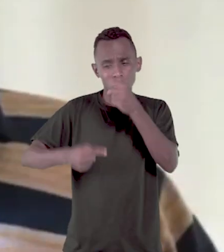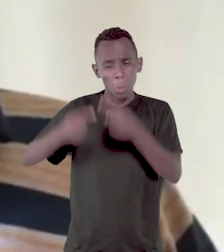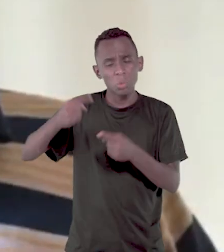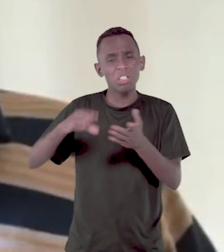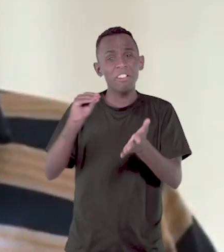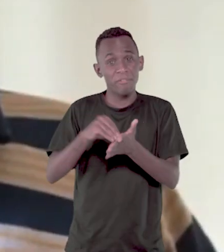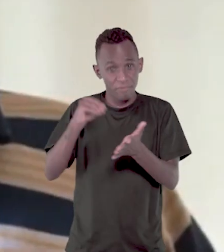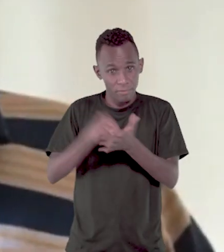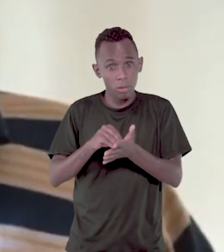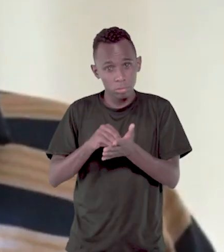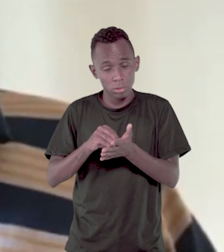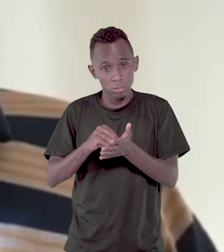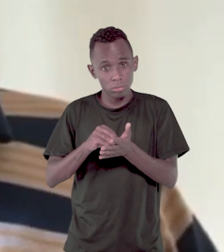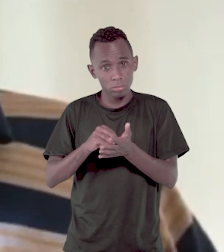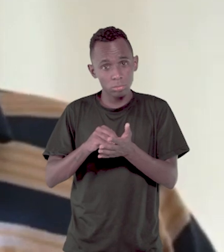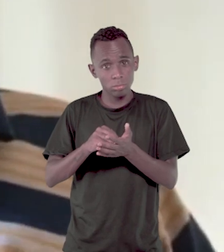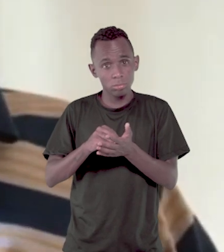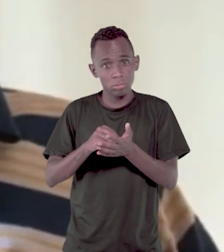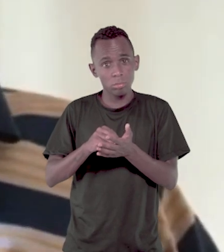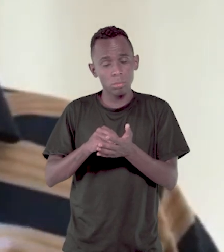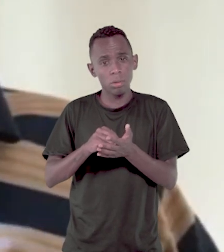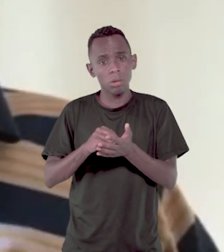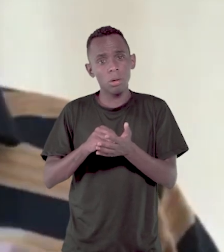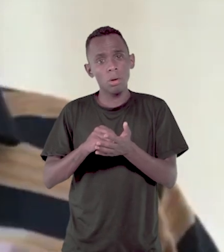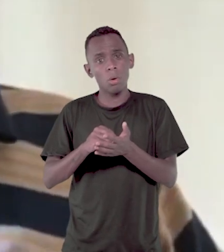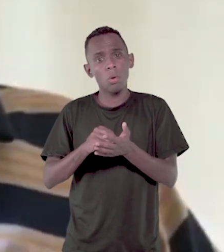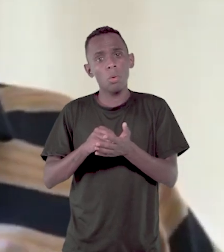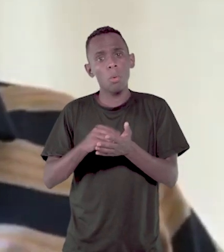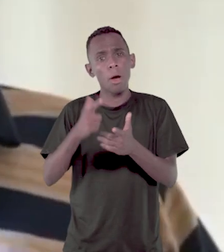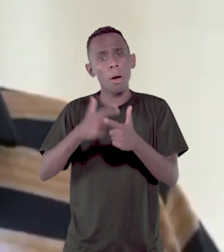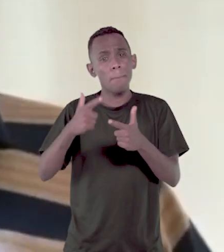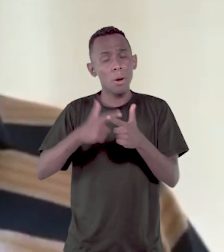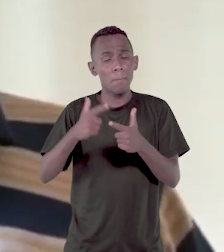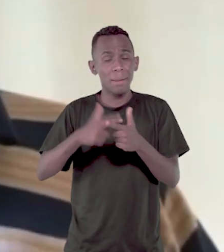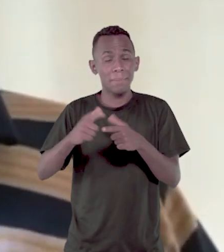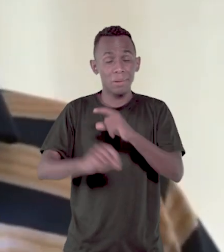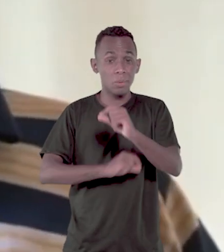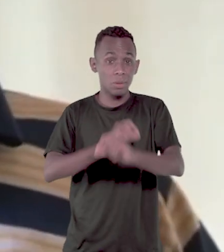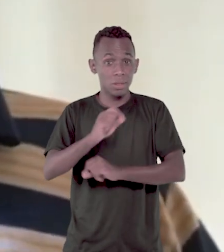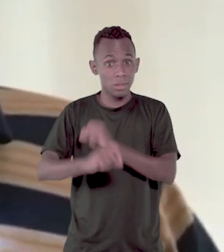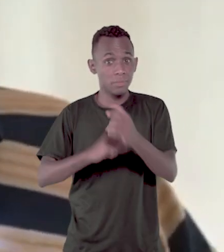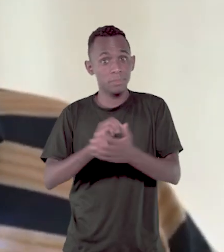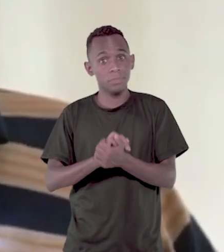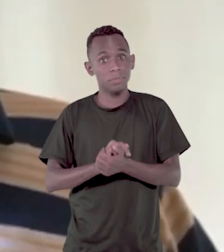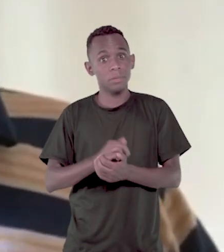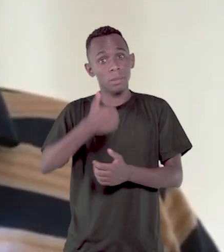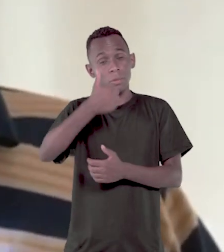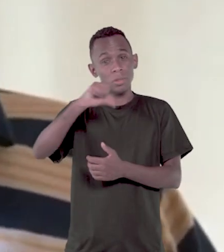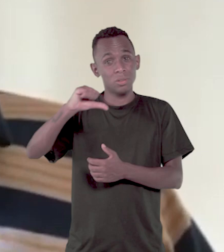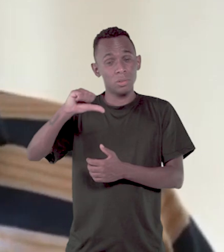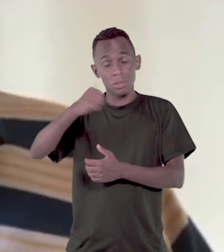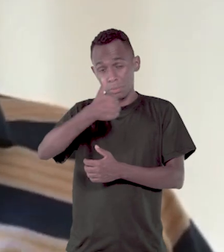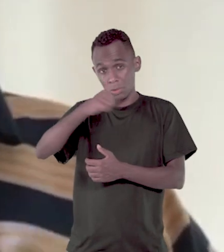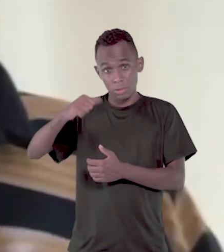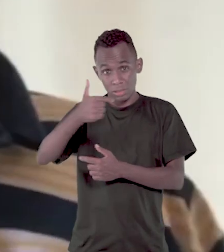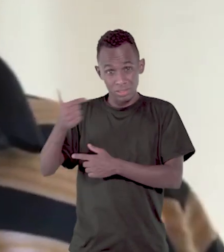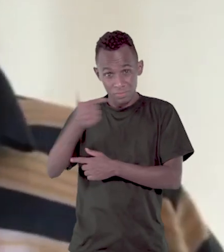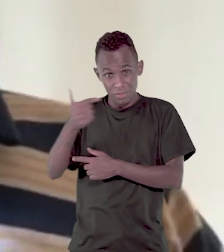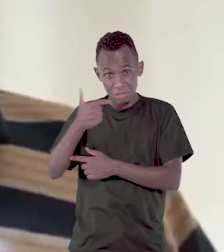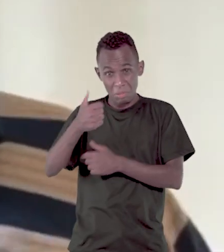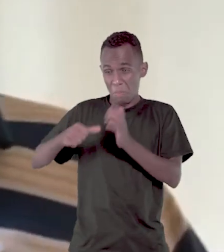pouco discutido, que é o seguinte: eu acho um equívoco imenso chamar a década de 20